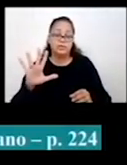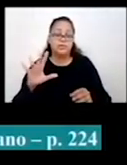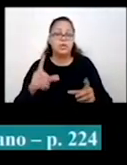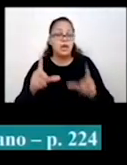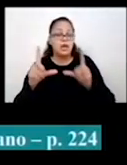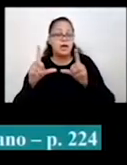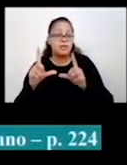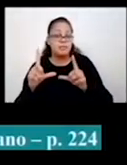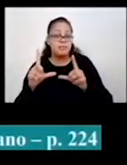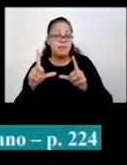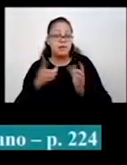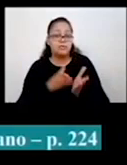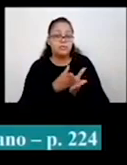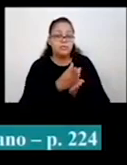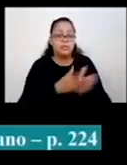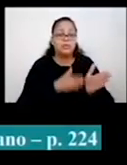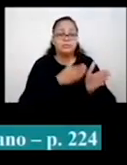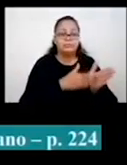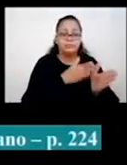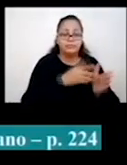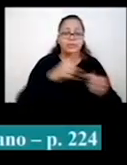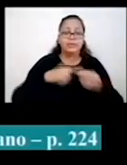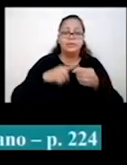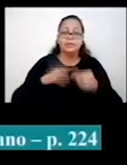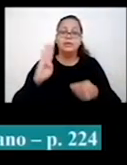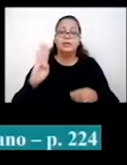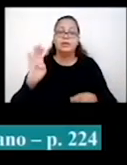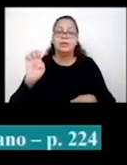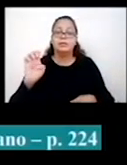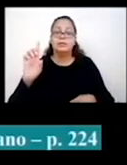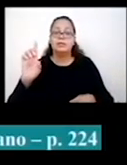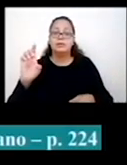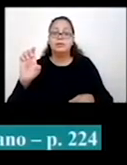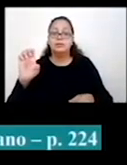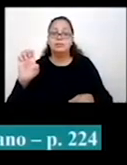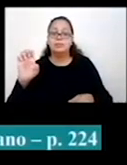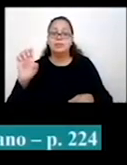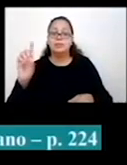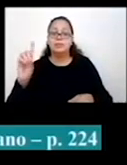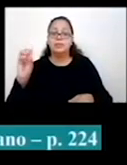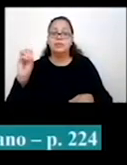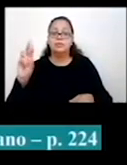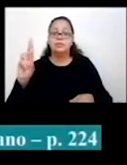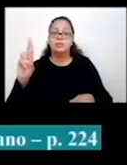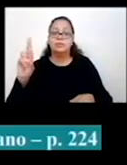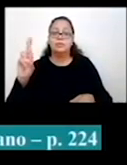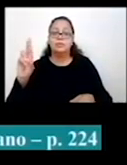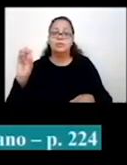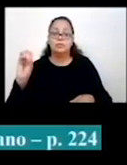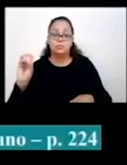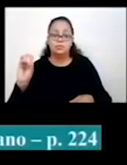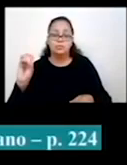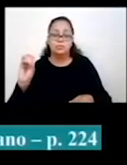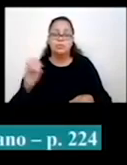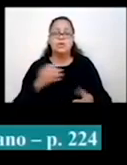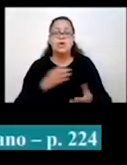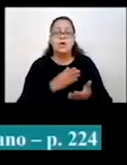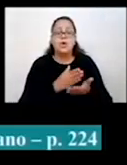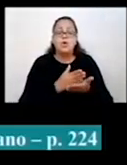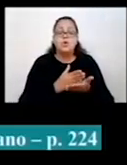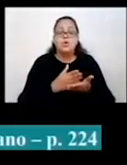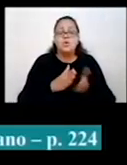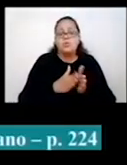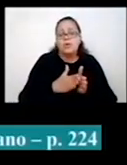imagem da estação ferroviária de Bebedouro, inaugurada aí em 1902, certo? Então, a origem e o crescimento